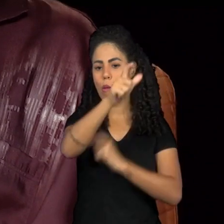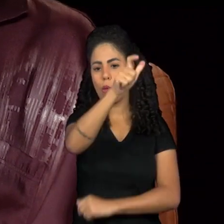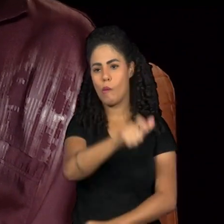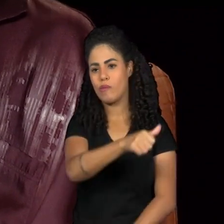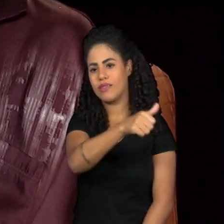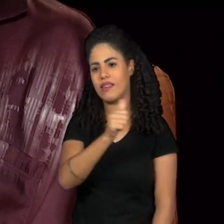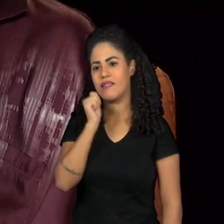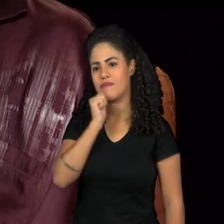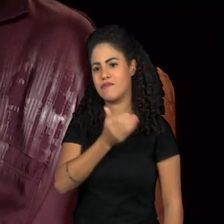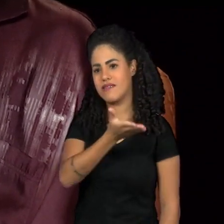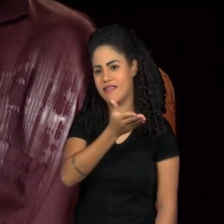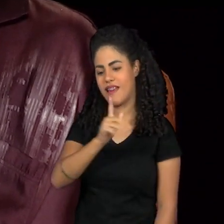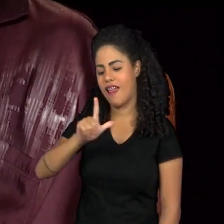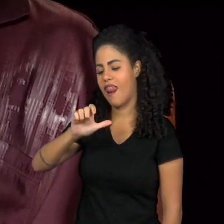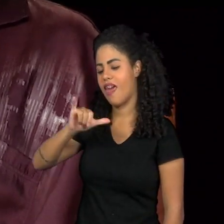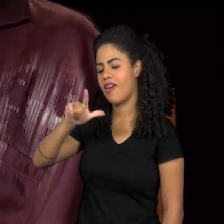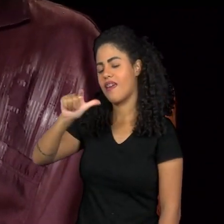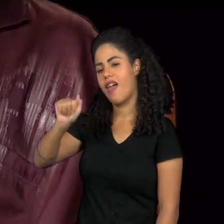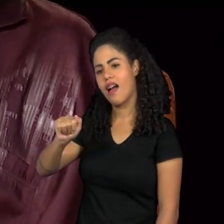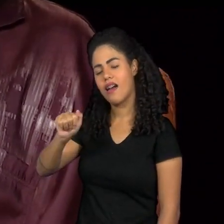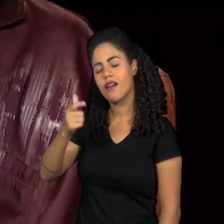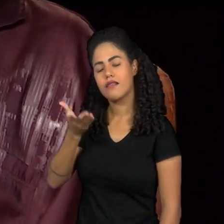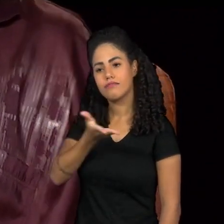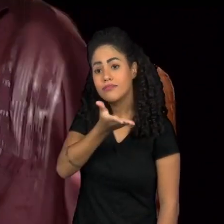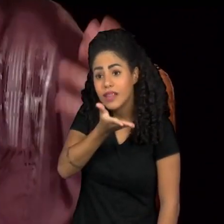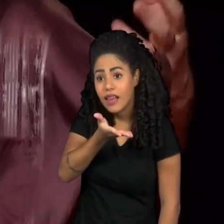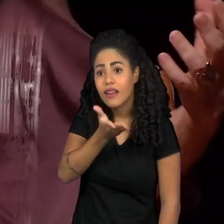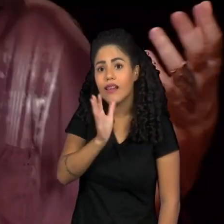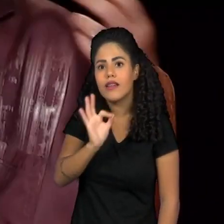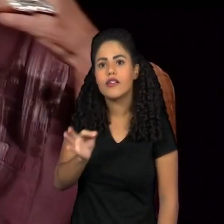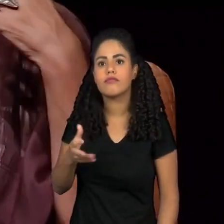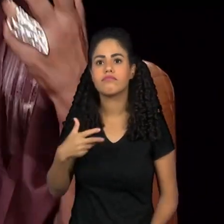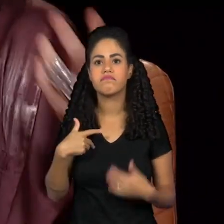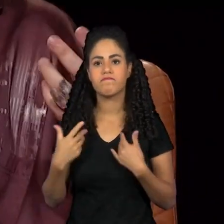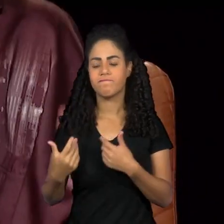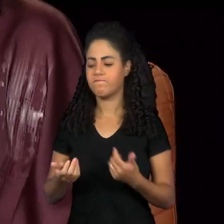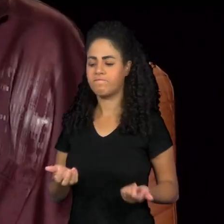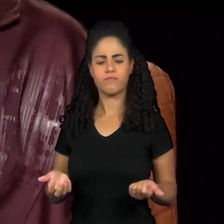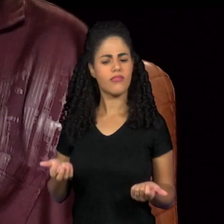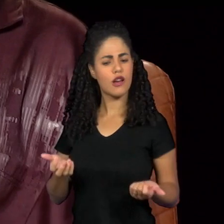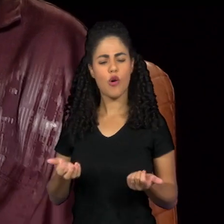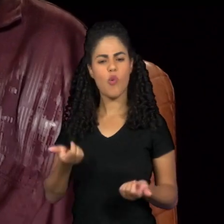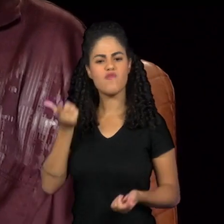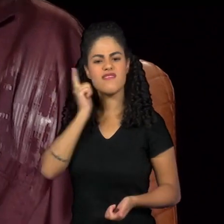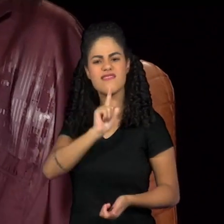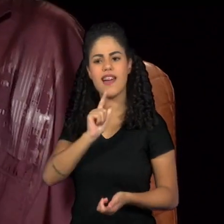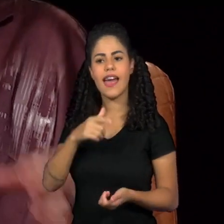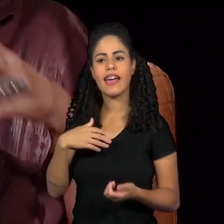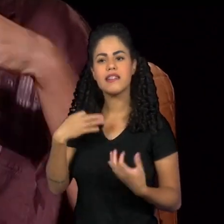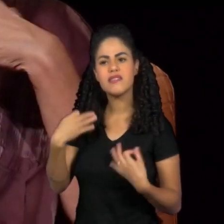um acontecimento mesmo, porque ela né, tem essa vivacidade, né? Ao mesmo tempo,